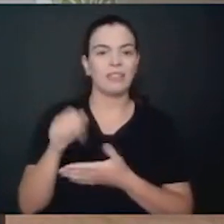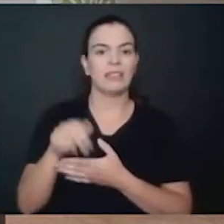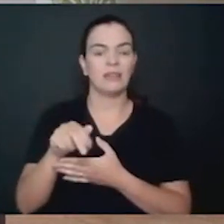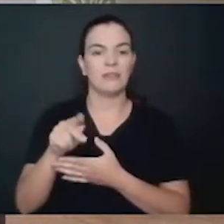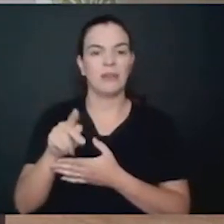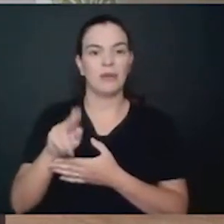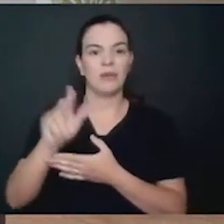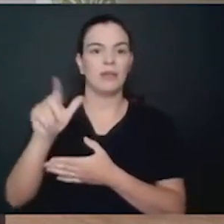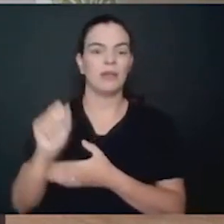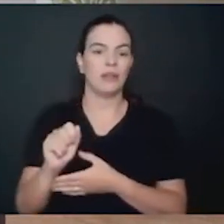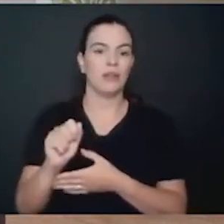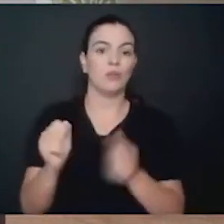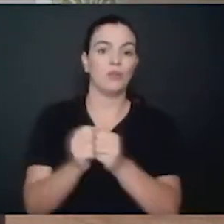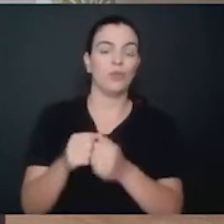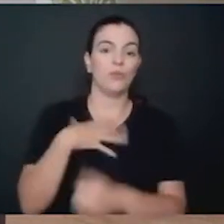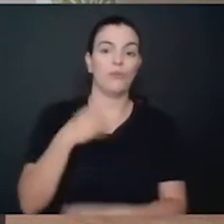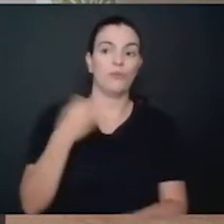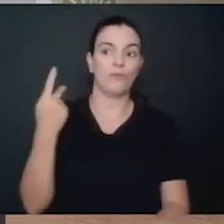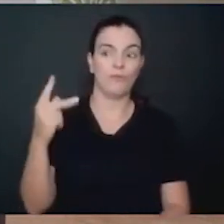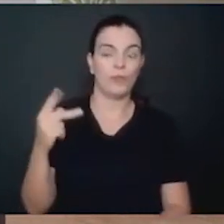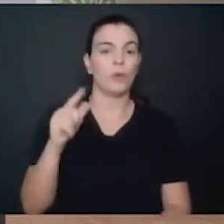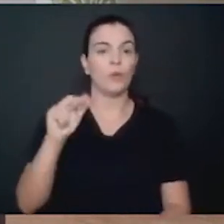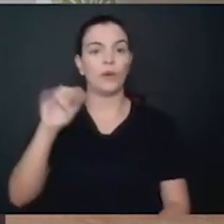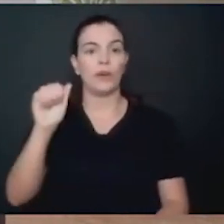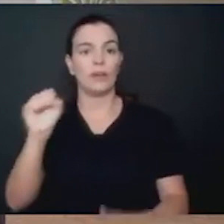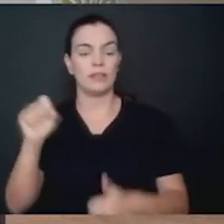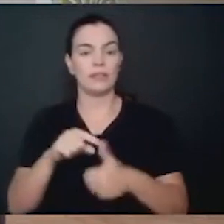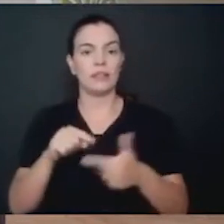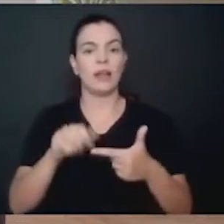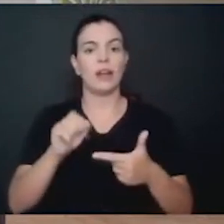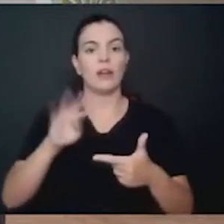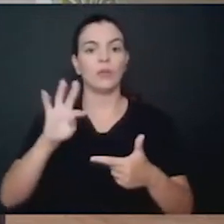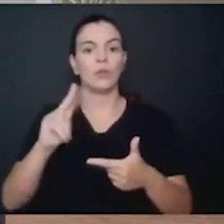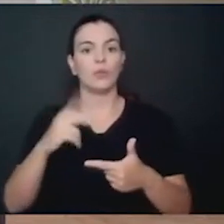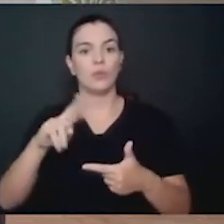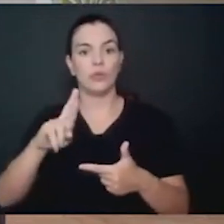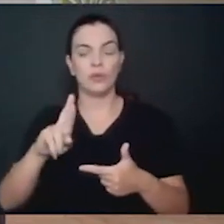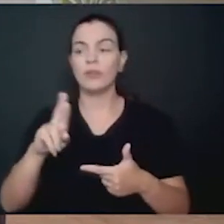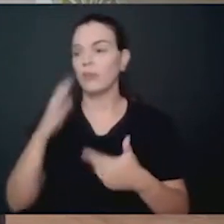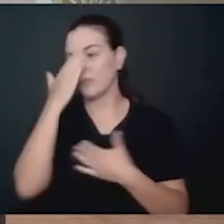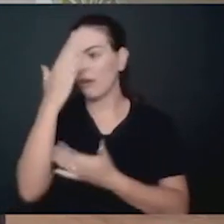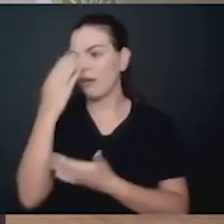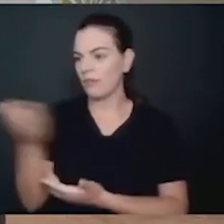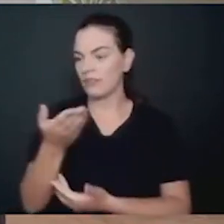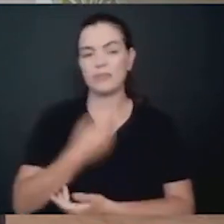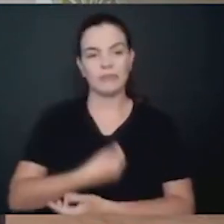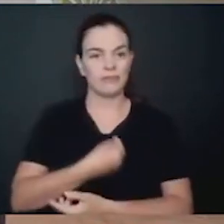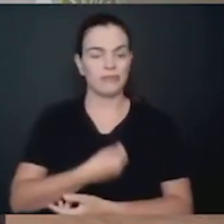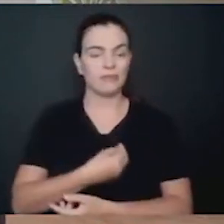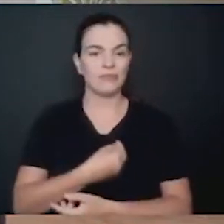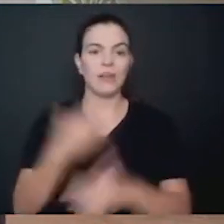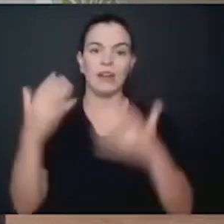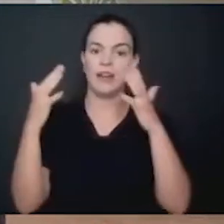filhos os filhos do casal Lucas e o Artur obrigado pela presença Parabéns pelo excepcional eh